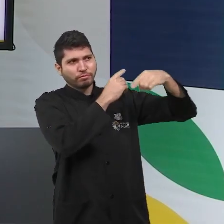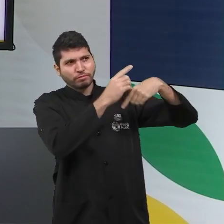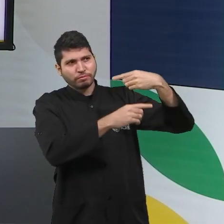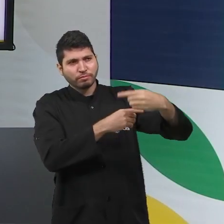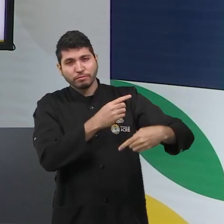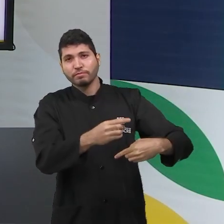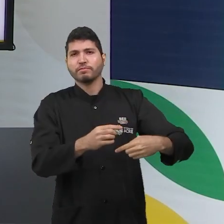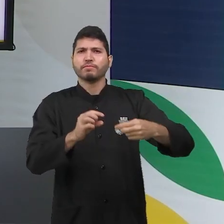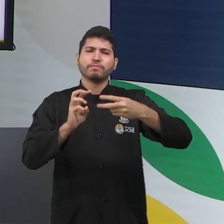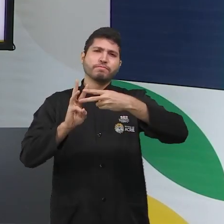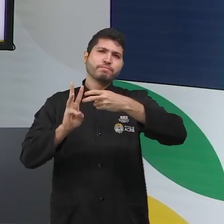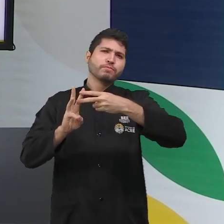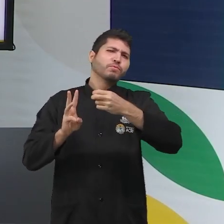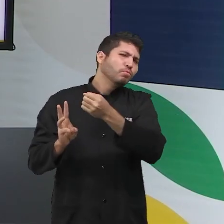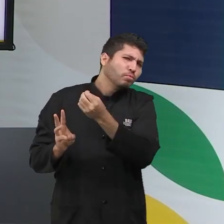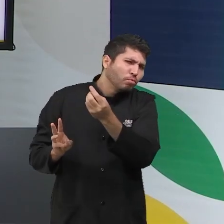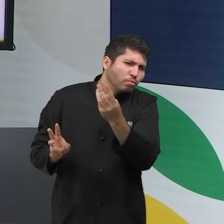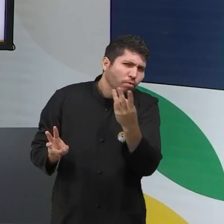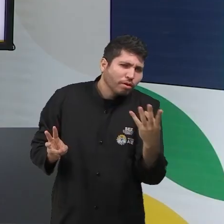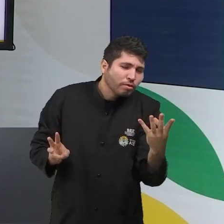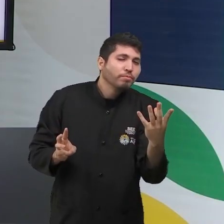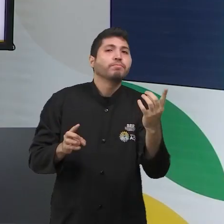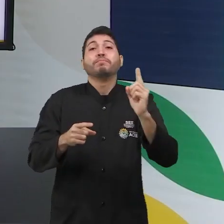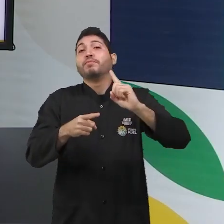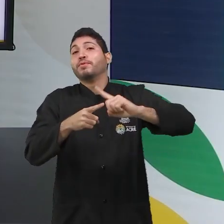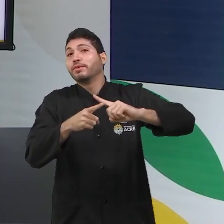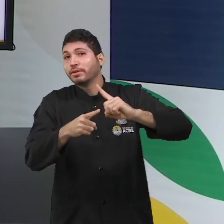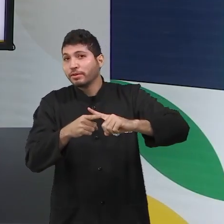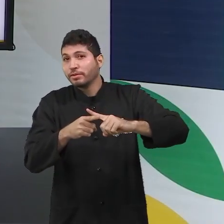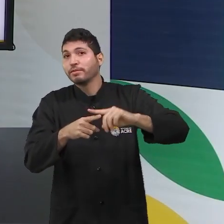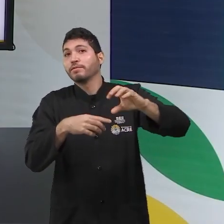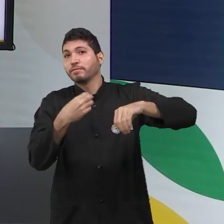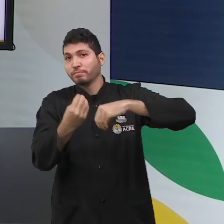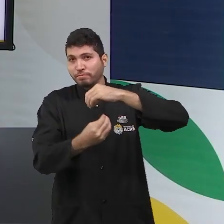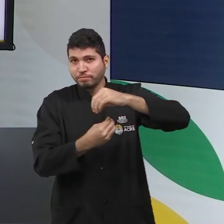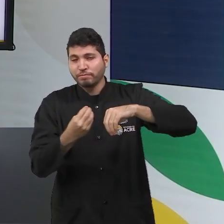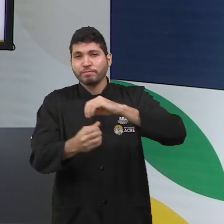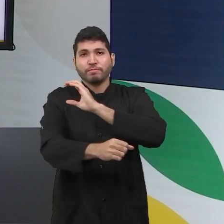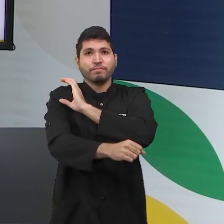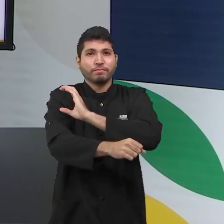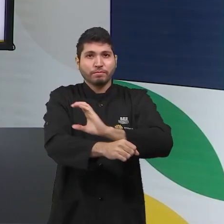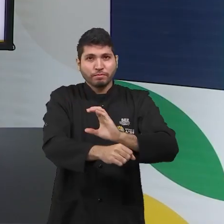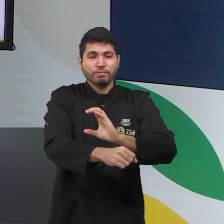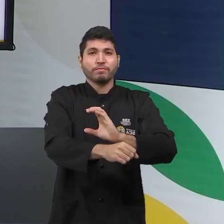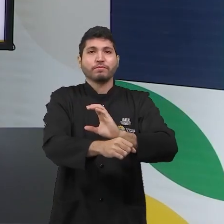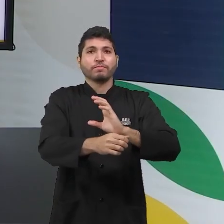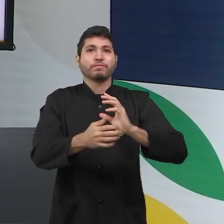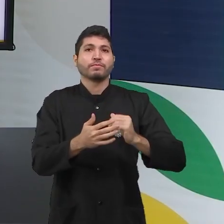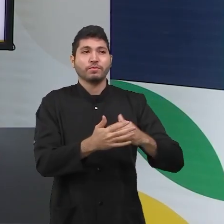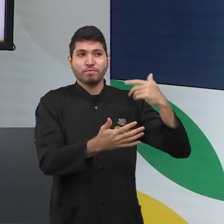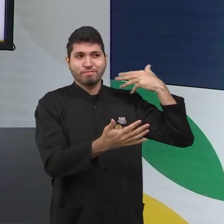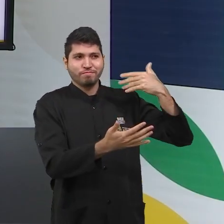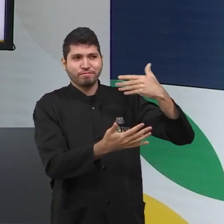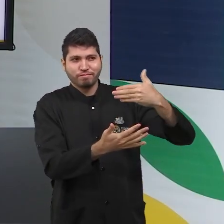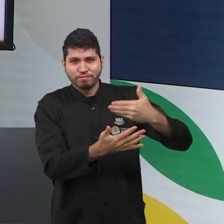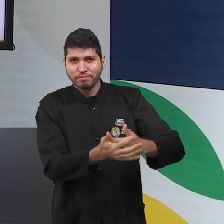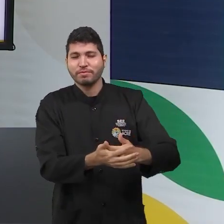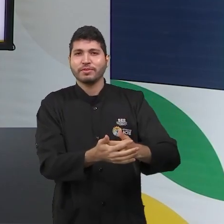indígena. Por quê? Porque houve aí uma miscigenação cultural. Então houve um intercâmbio de culturas a partir